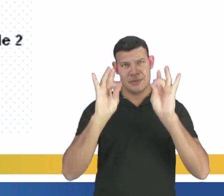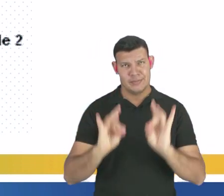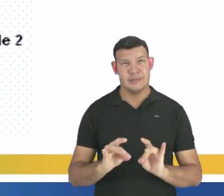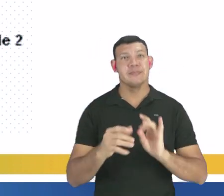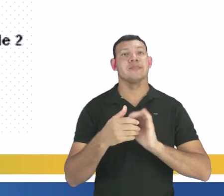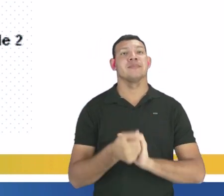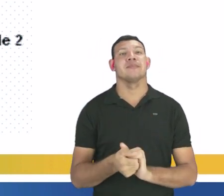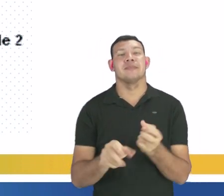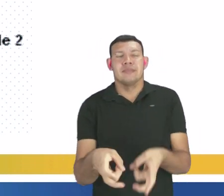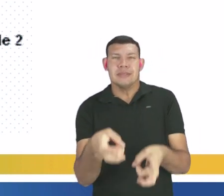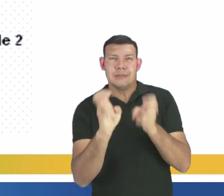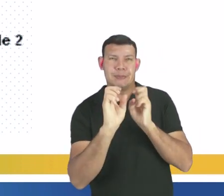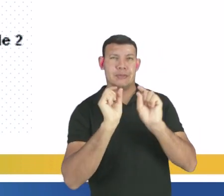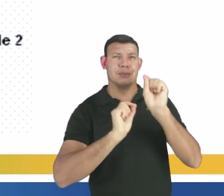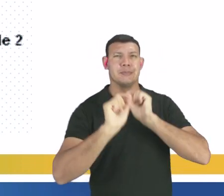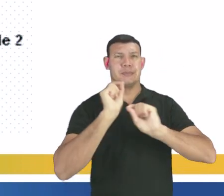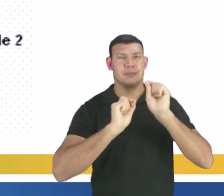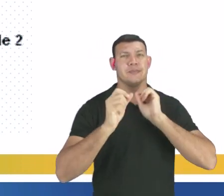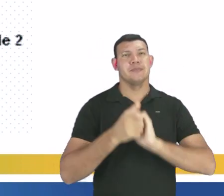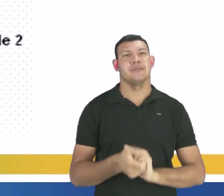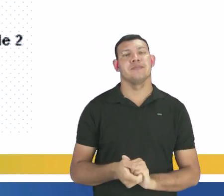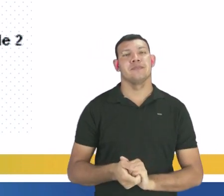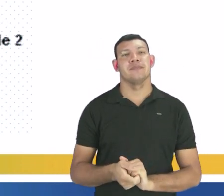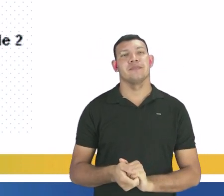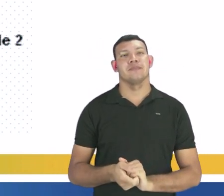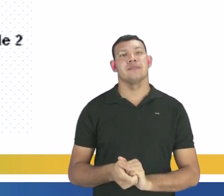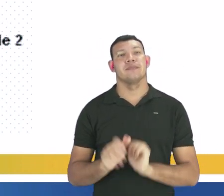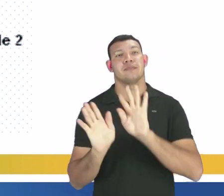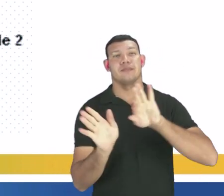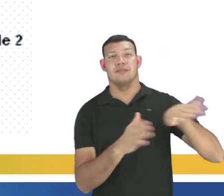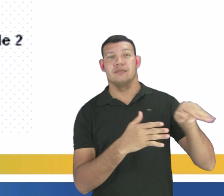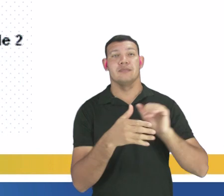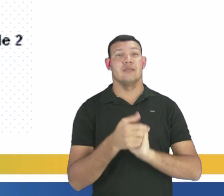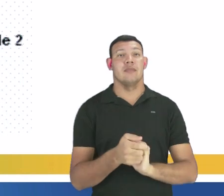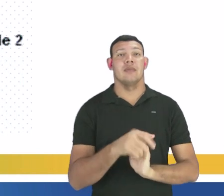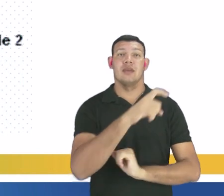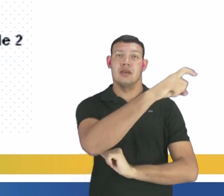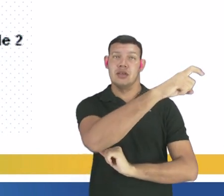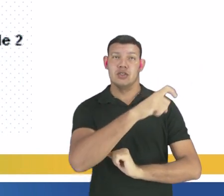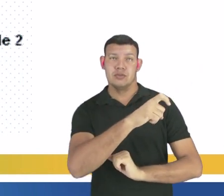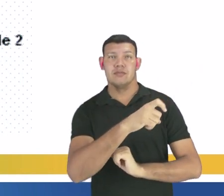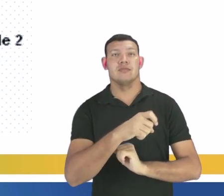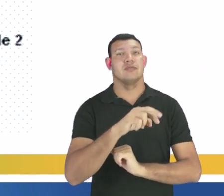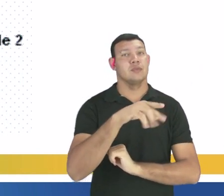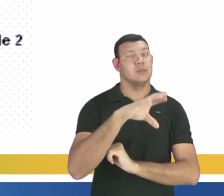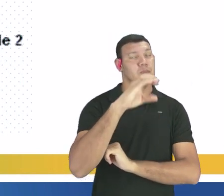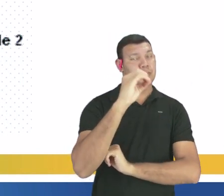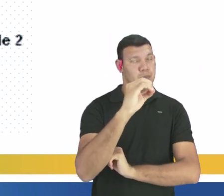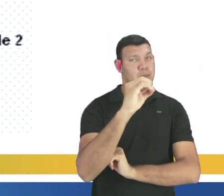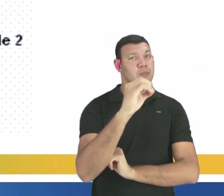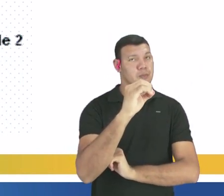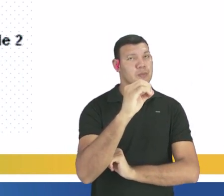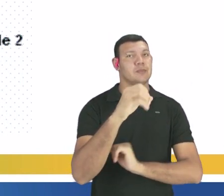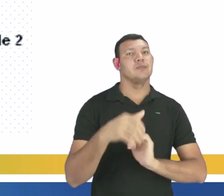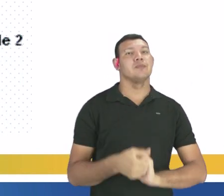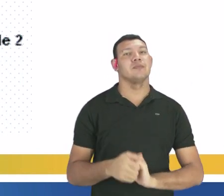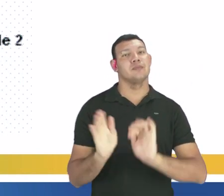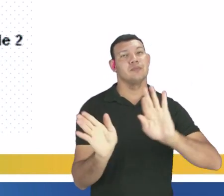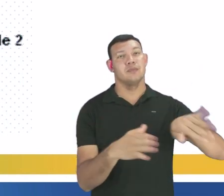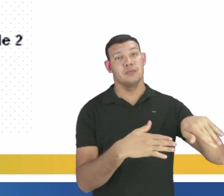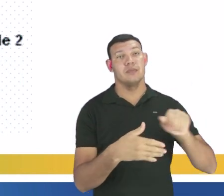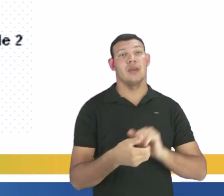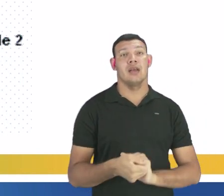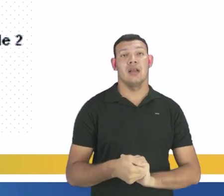vai perceber, por evidência, que nós temos um x igual a 0. Ou seja, uma